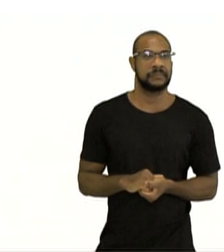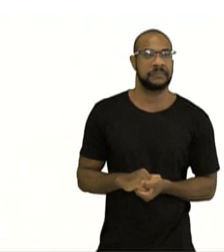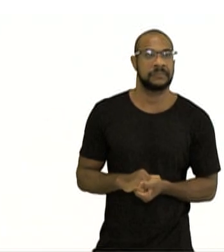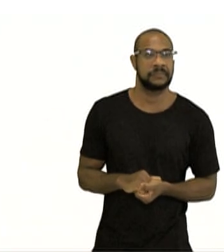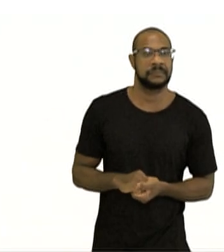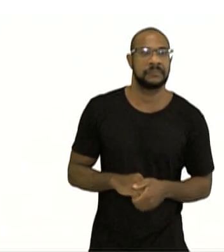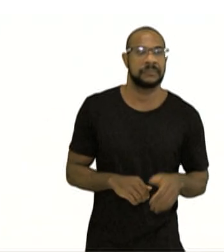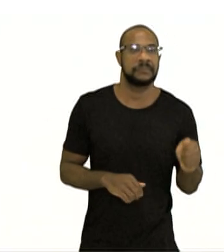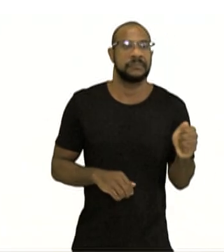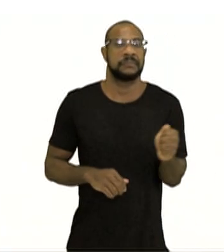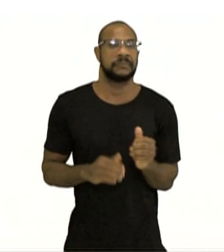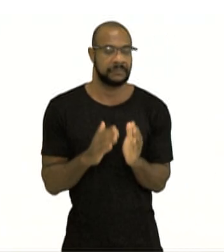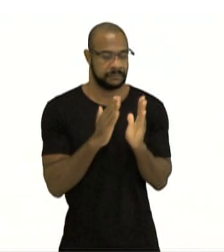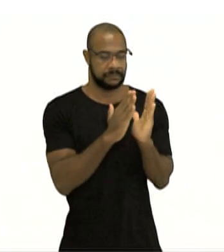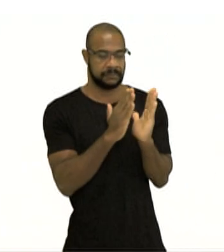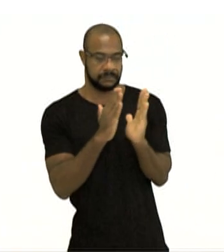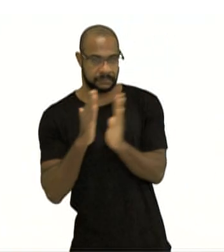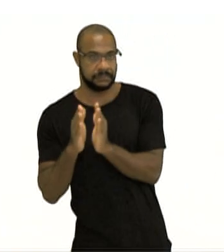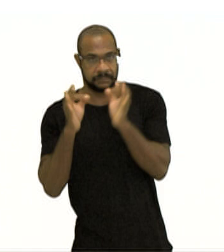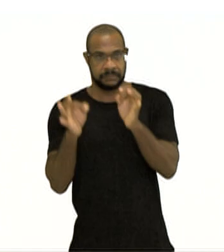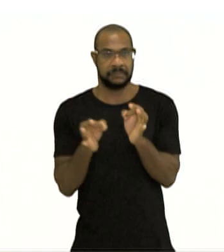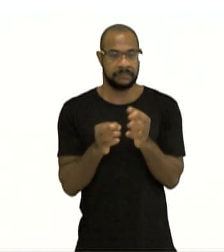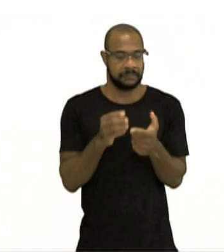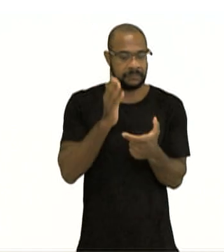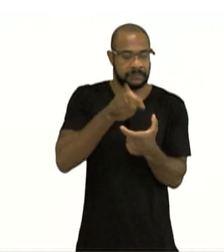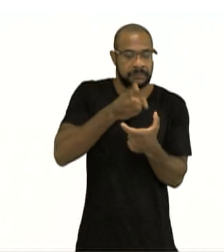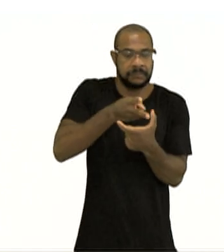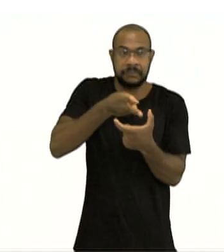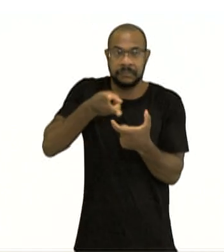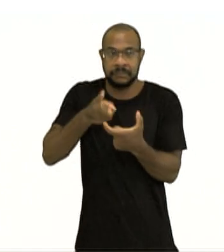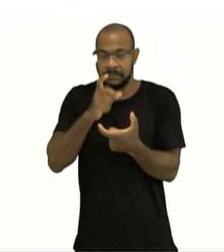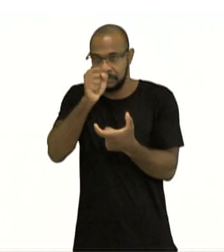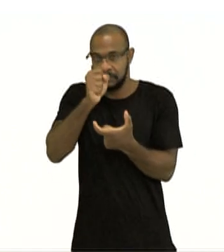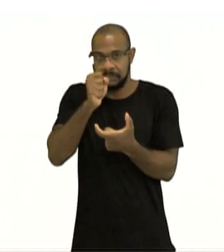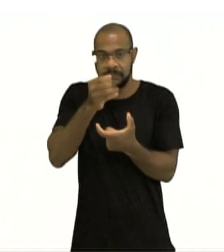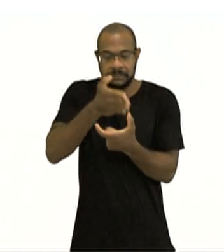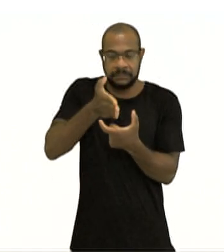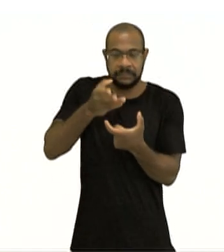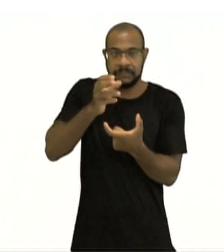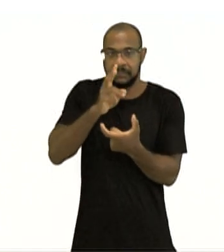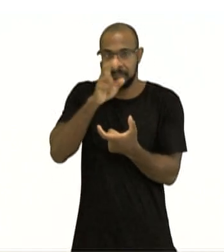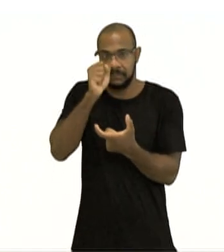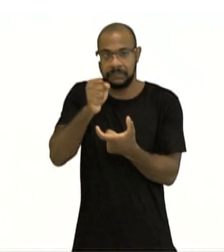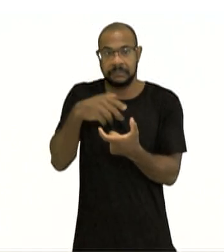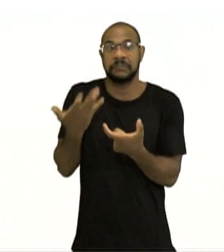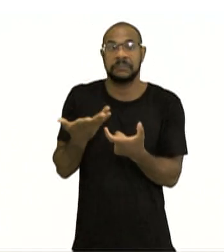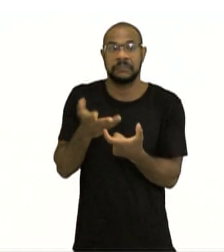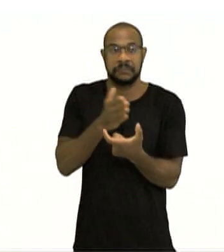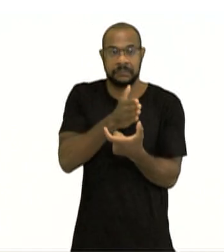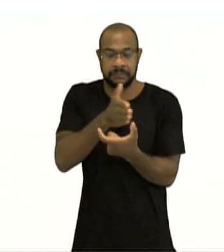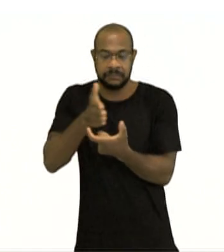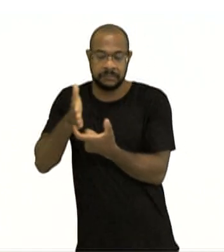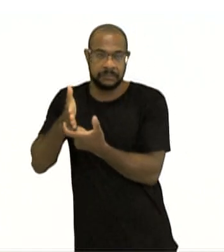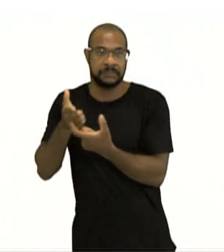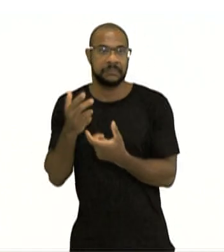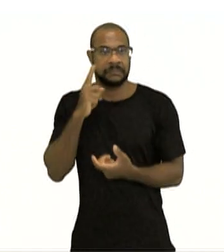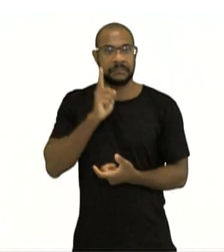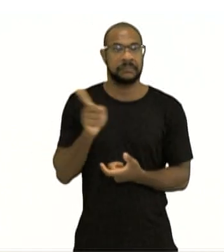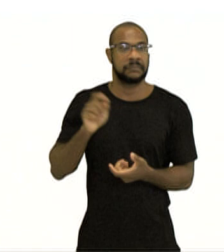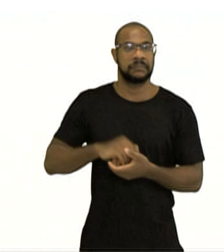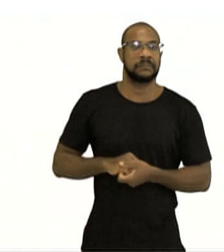A sequência que tem a mesma sílaba tônica, qual que é? É a letra D. A sílaba tônica está aqui,